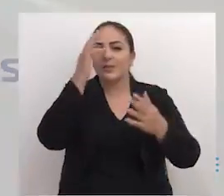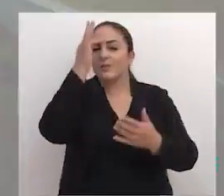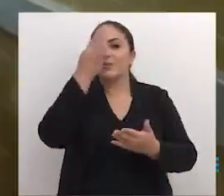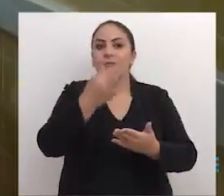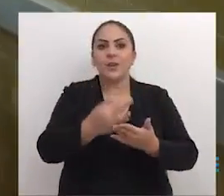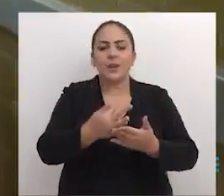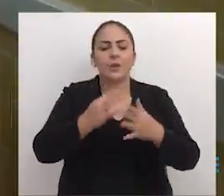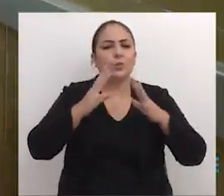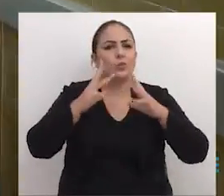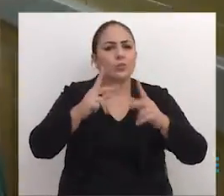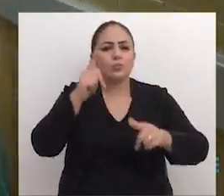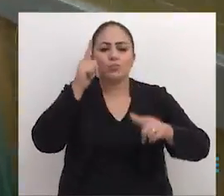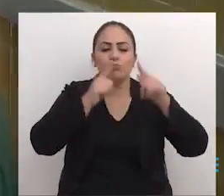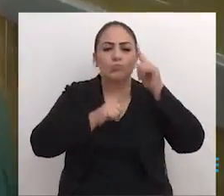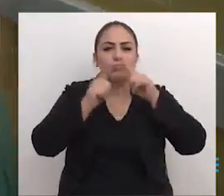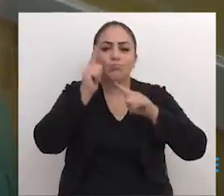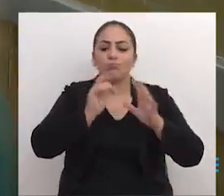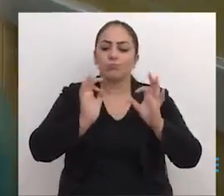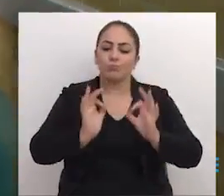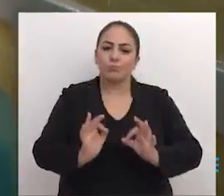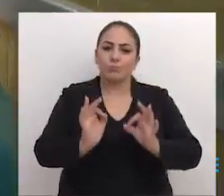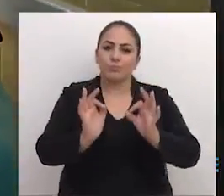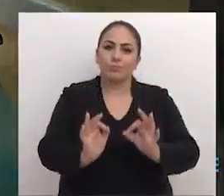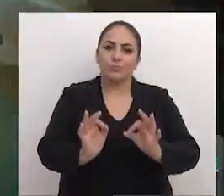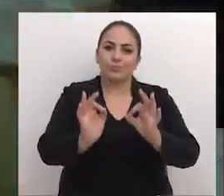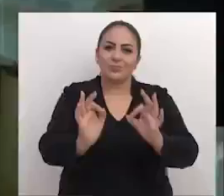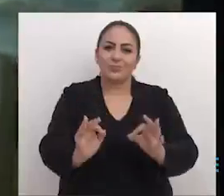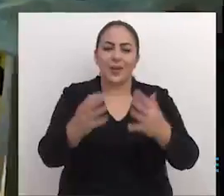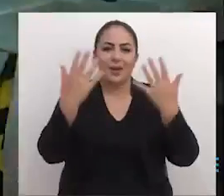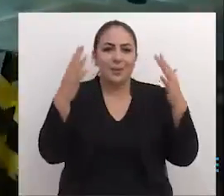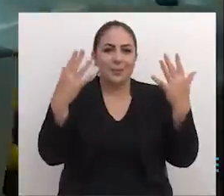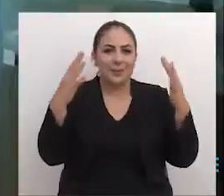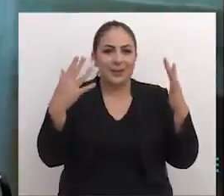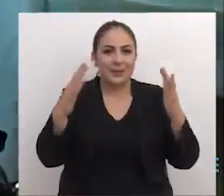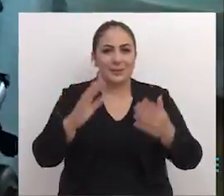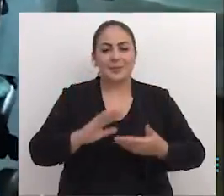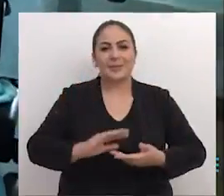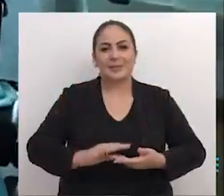Esperança e fé que tudo vai dar certo.